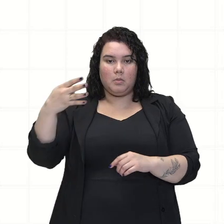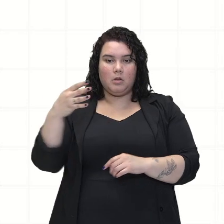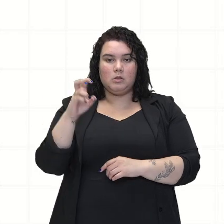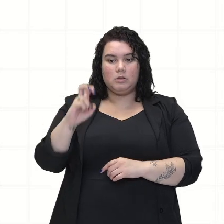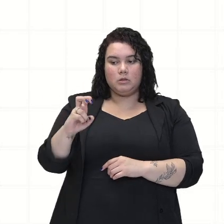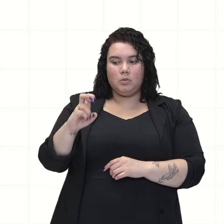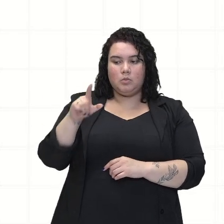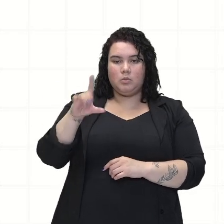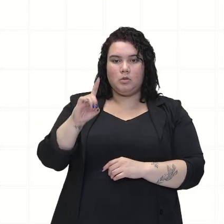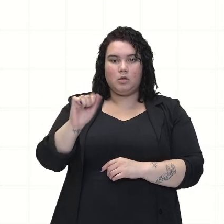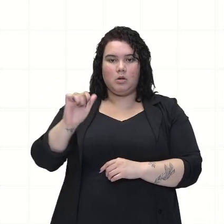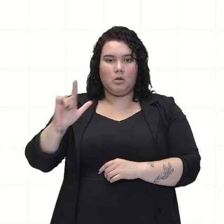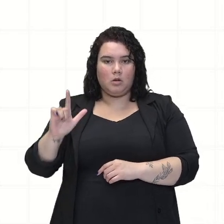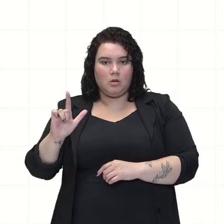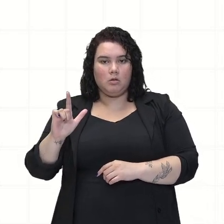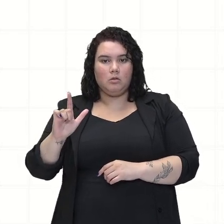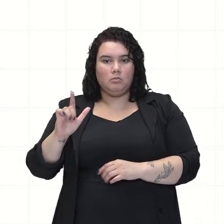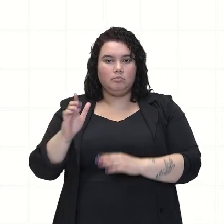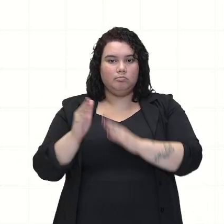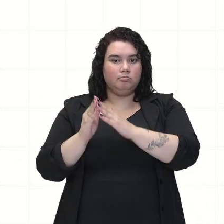decalitro e nós vamos chegar no